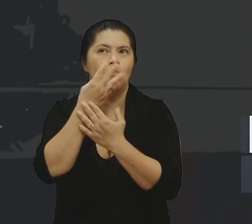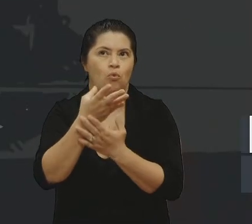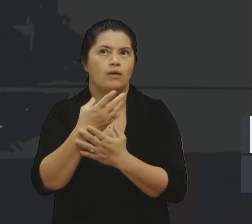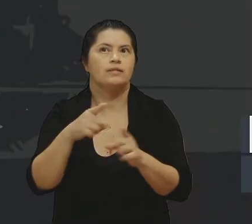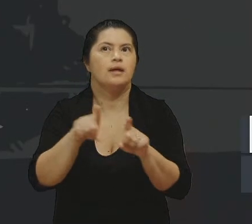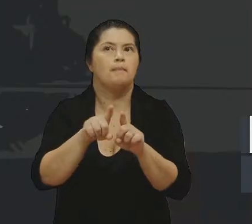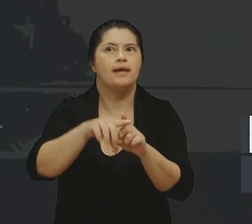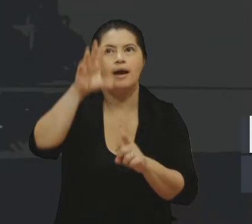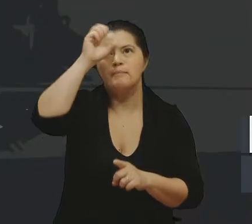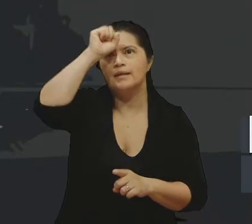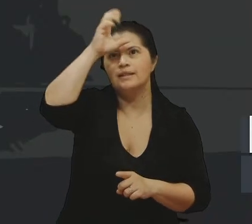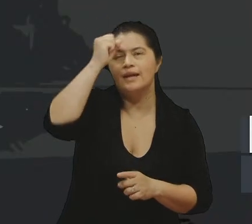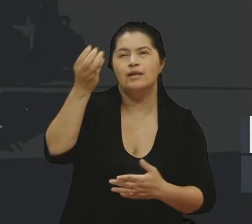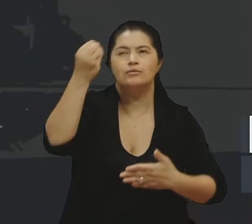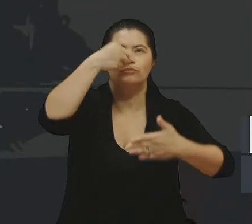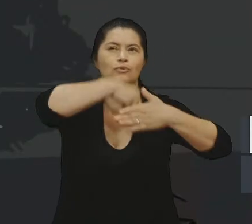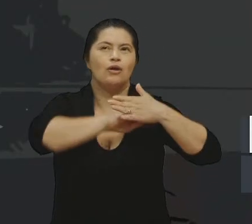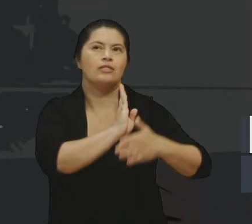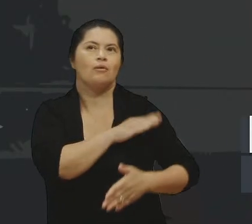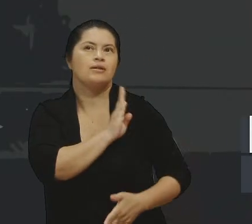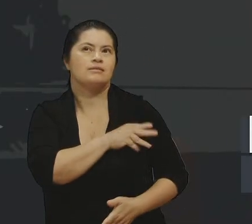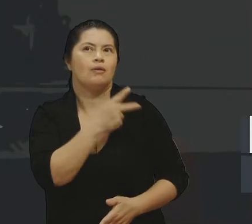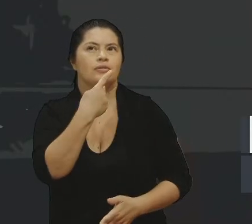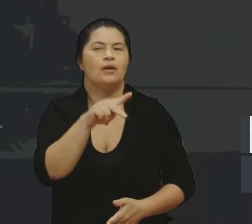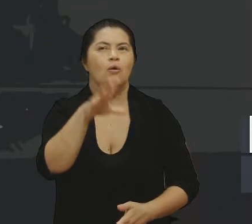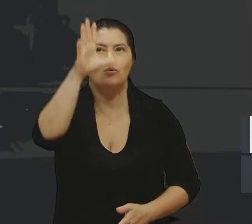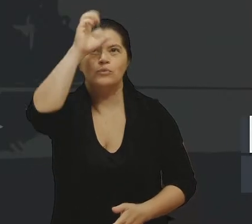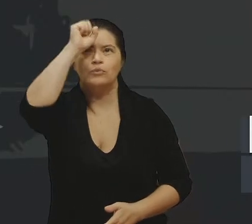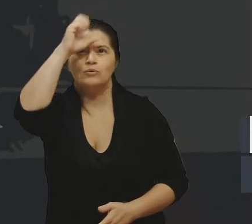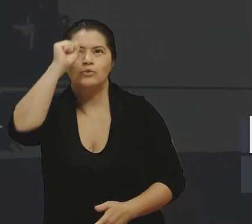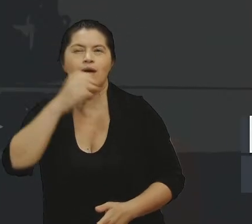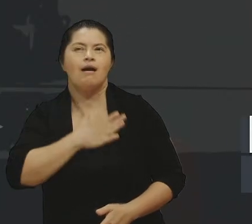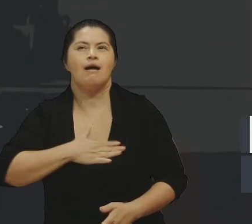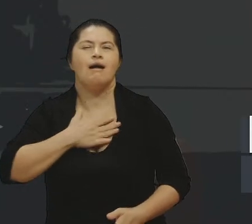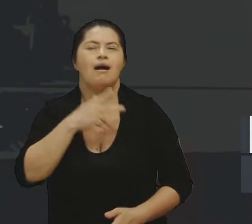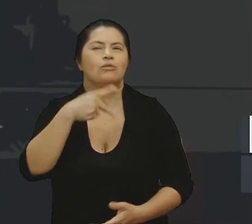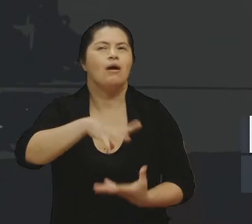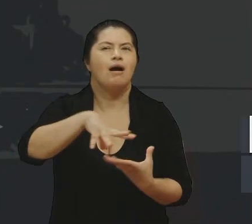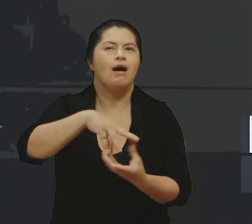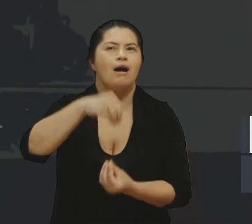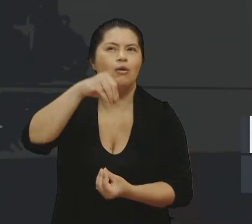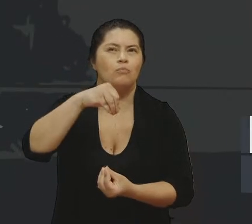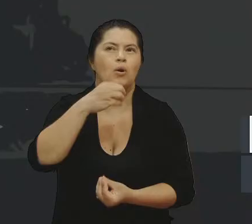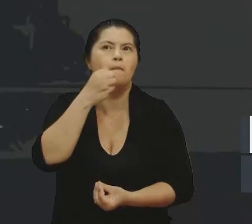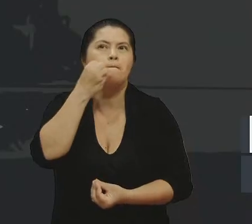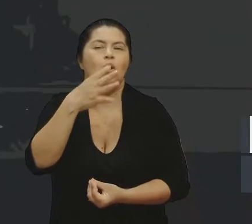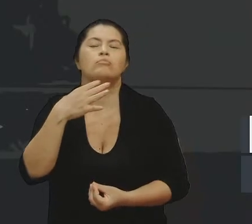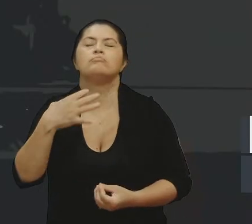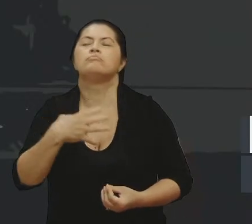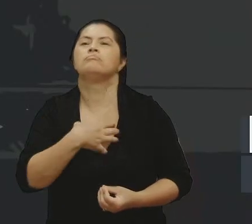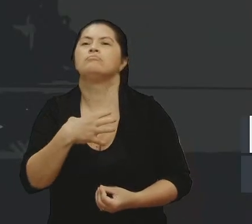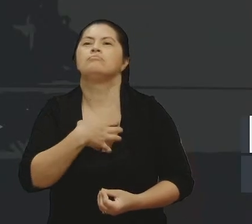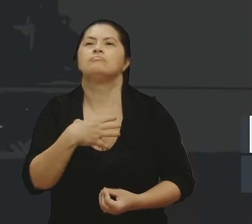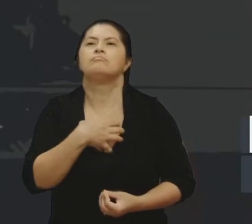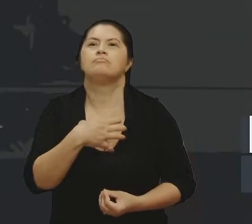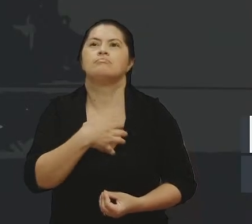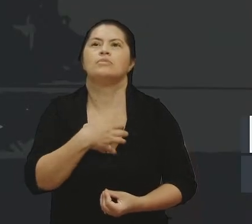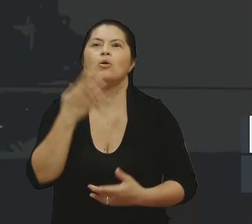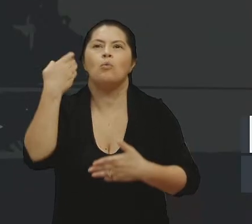sabedoria entrará em seu coração, e o conhecimento será agradável à sua alma. O bom senso o guardará, e